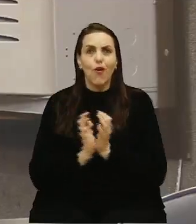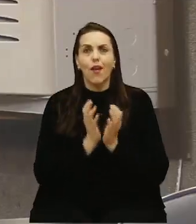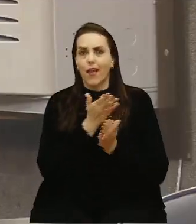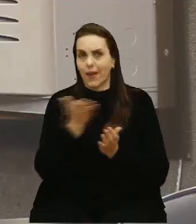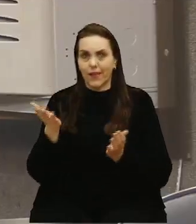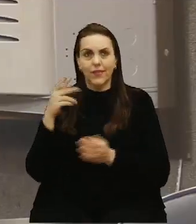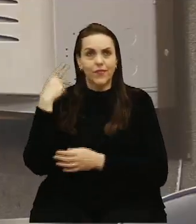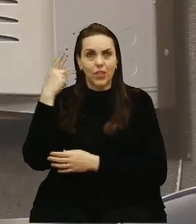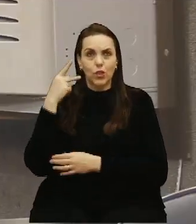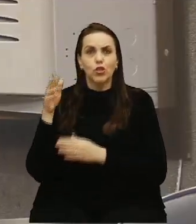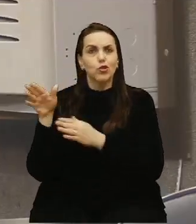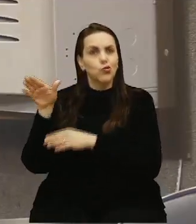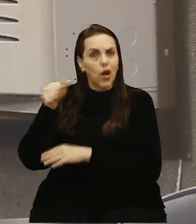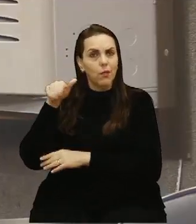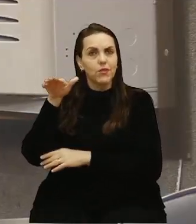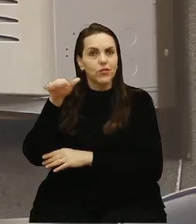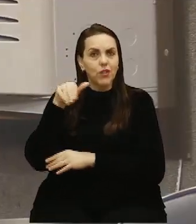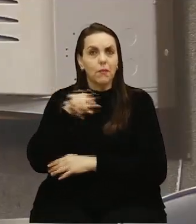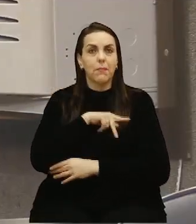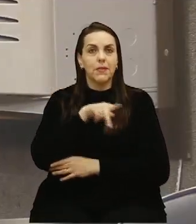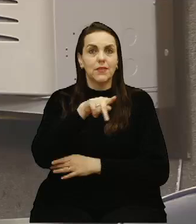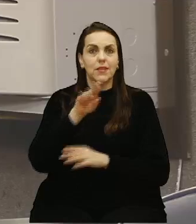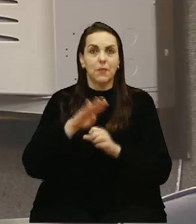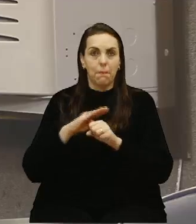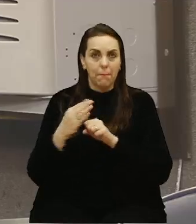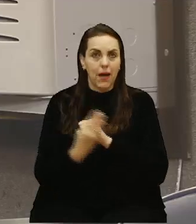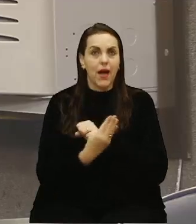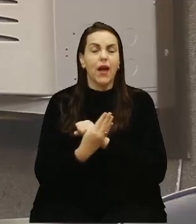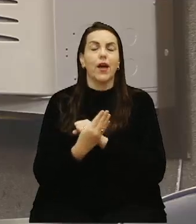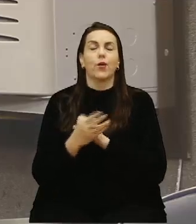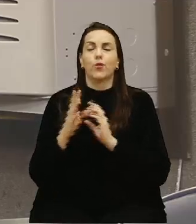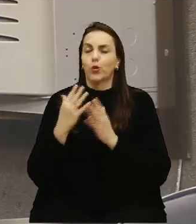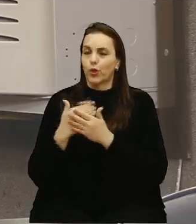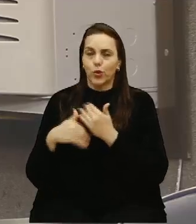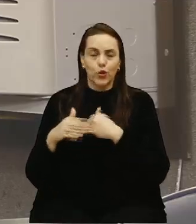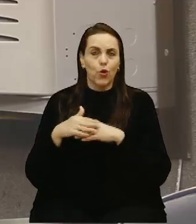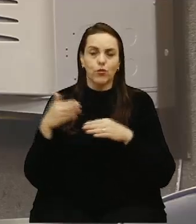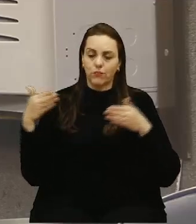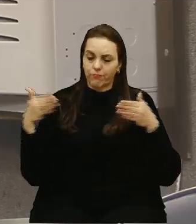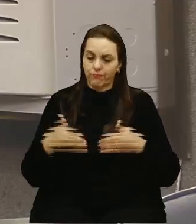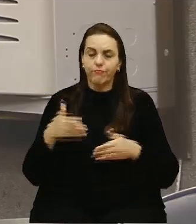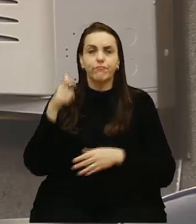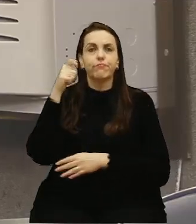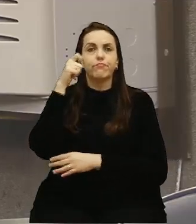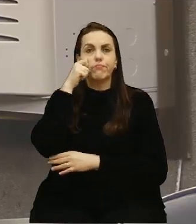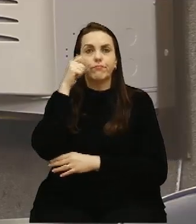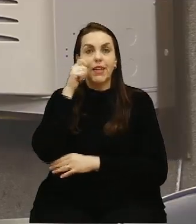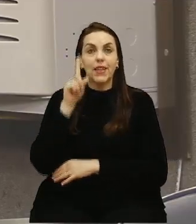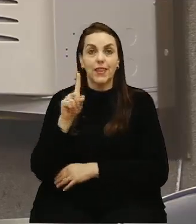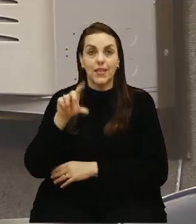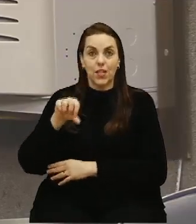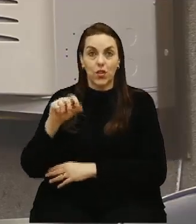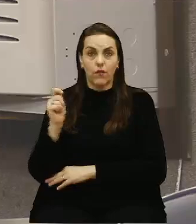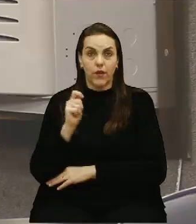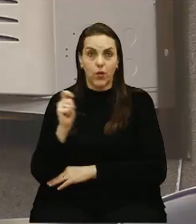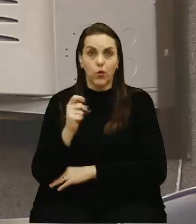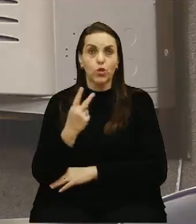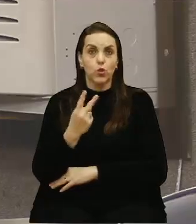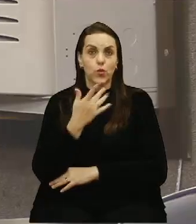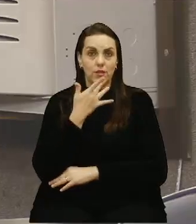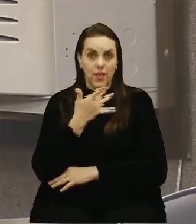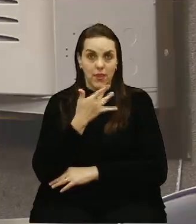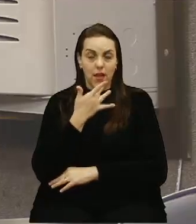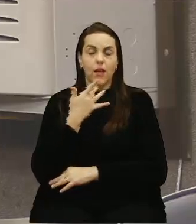de bairro, convoquem as entidades para que estejam aqui o dia 19/8, às 14 horas, para que a gente consiga tirar